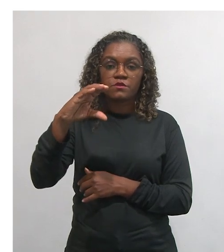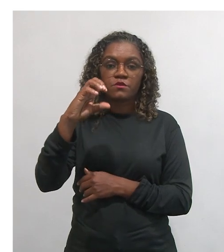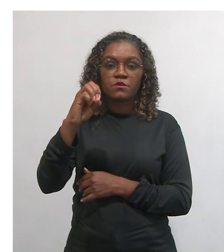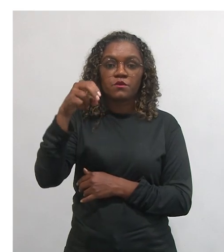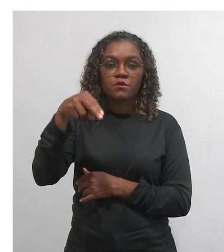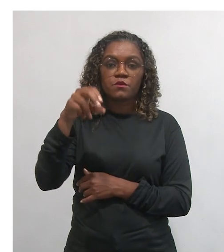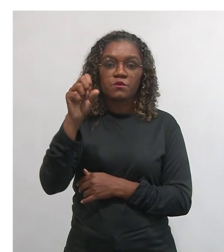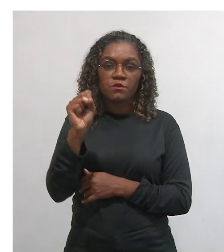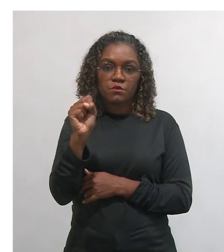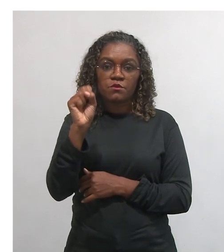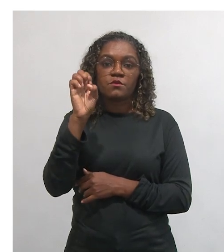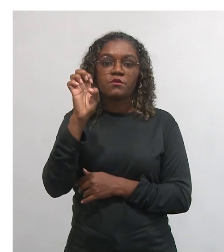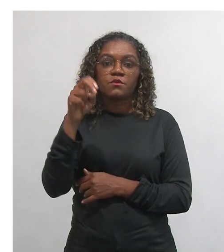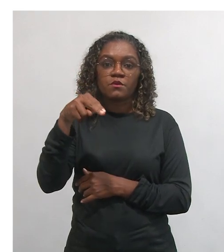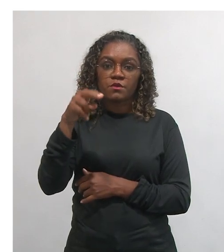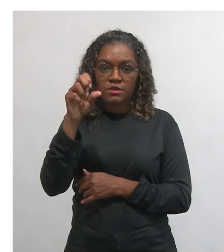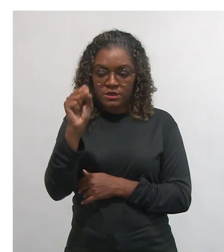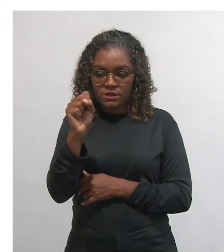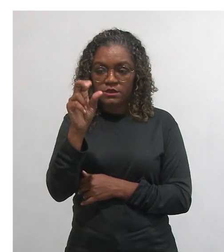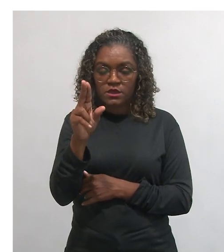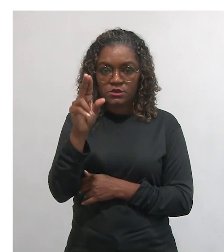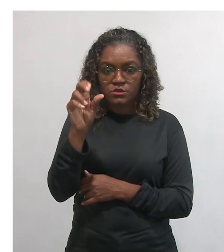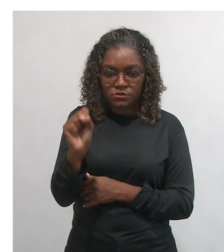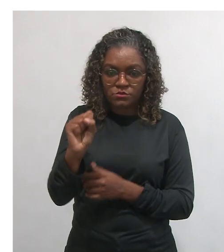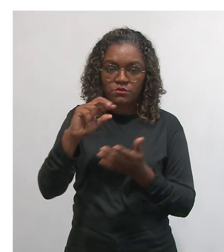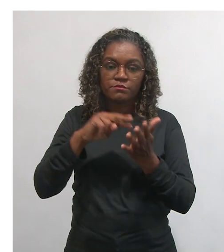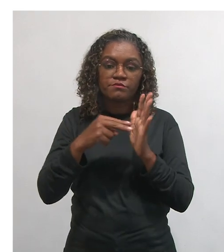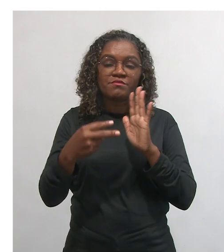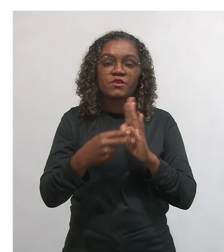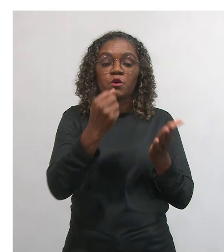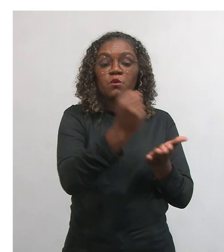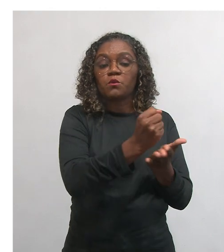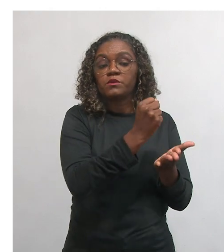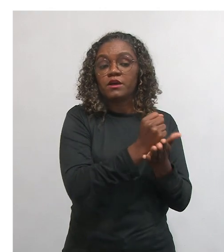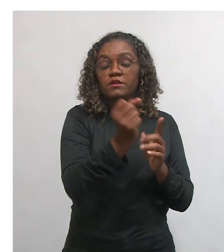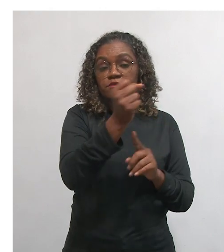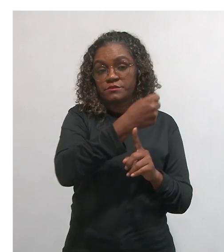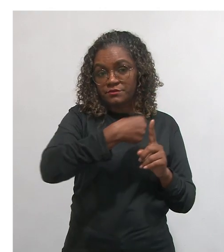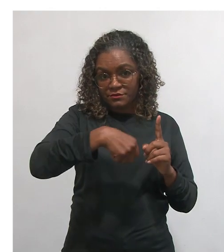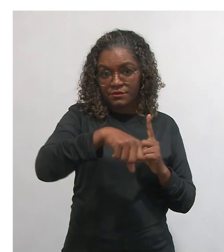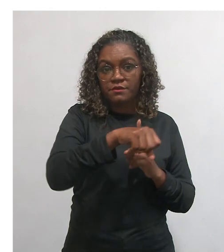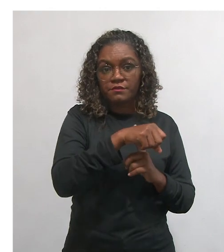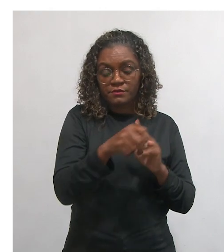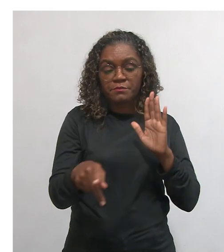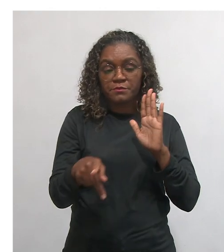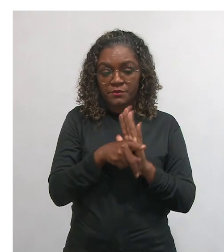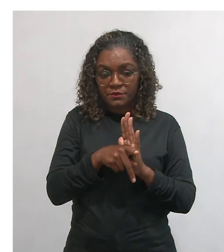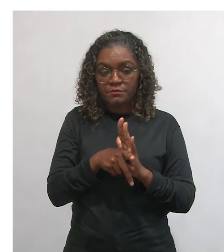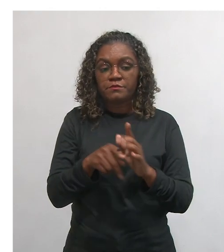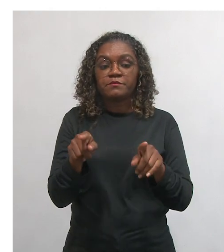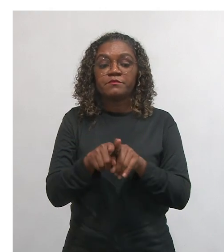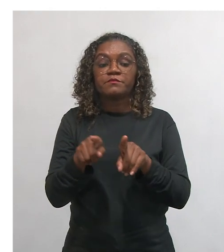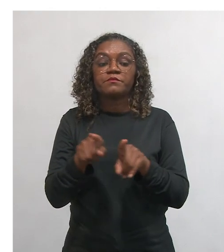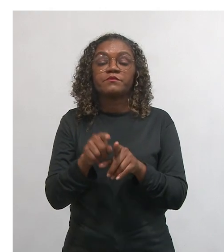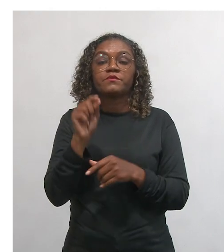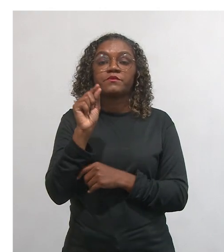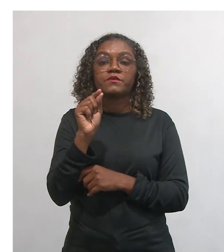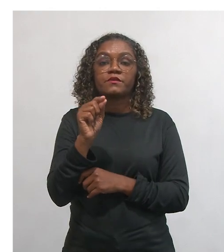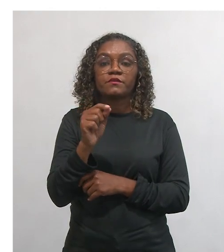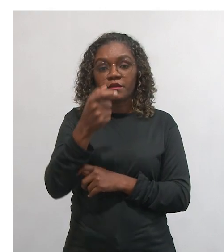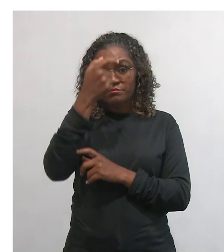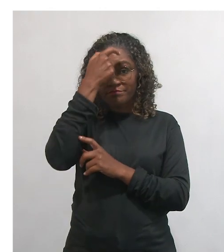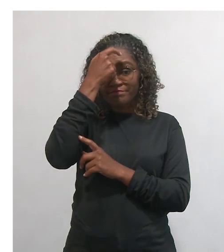artificial, é um produto da razão. Os aspectos desse produto, para ser